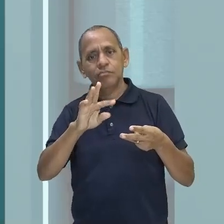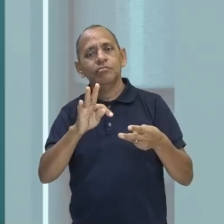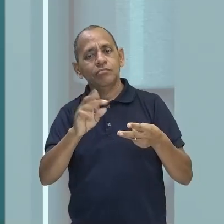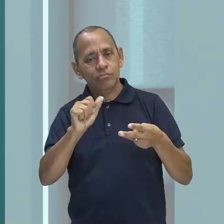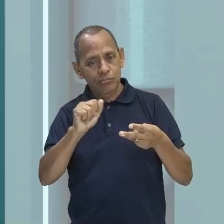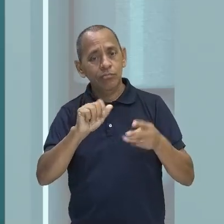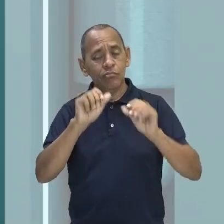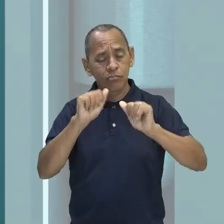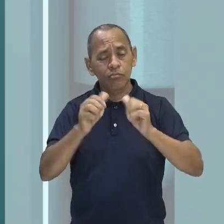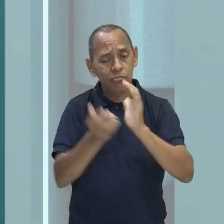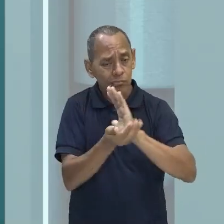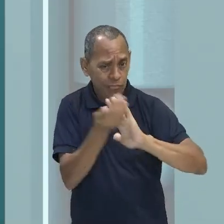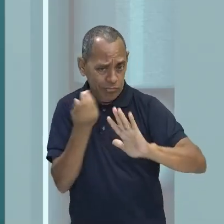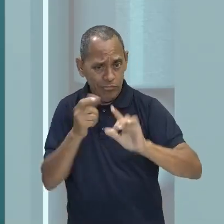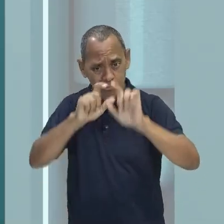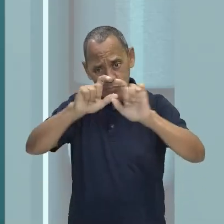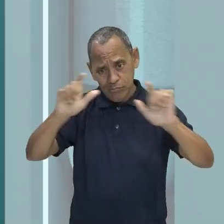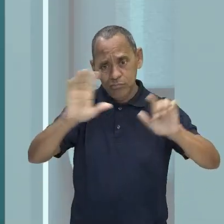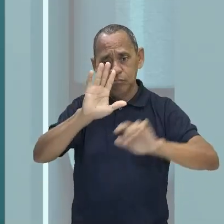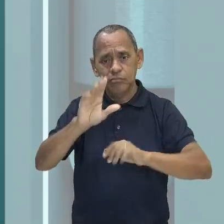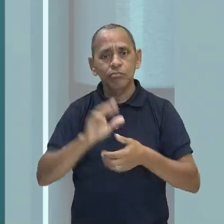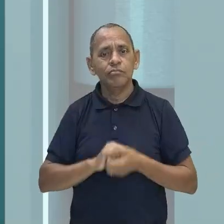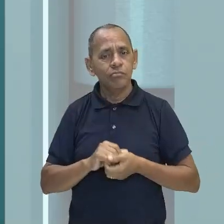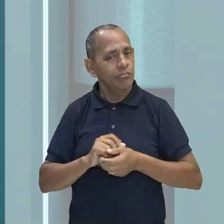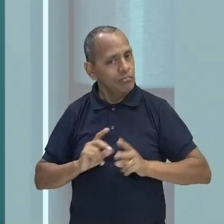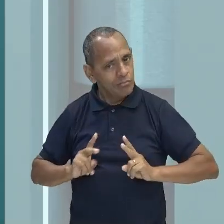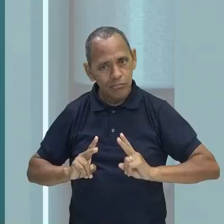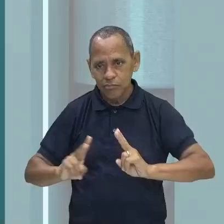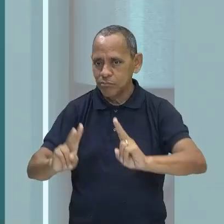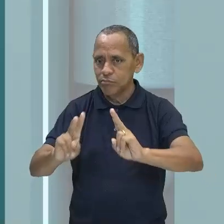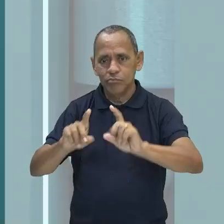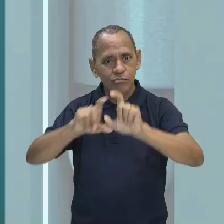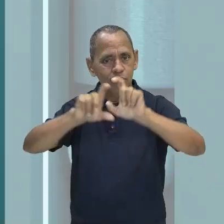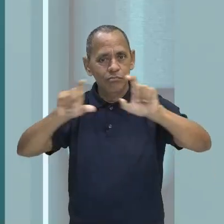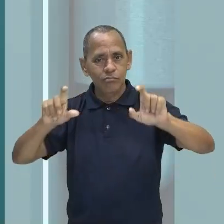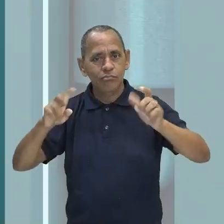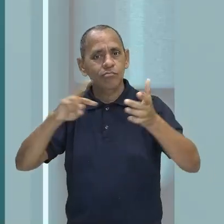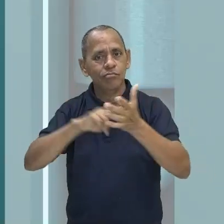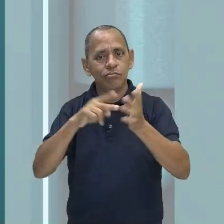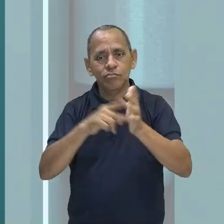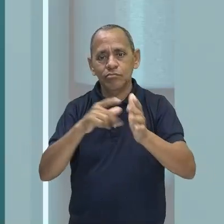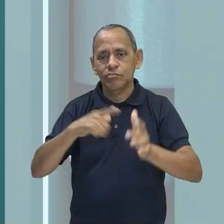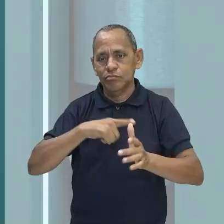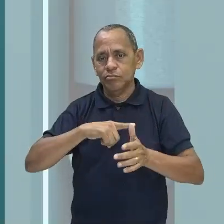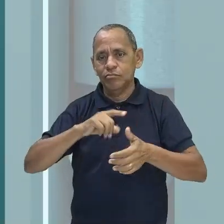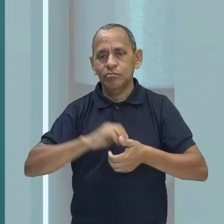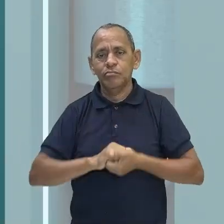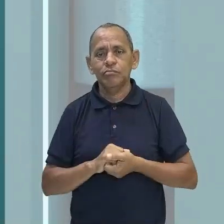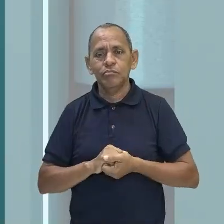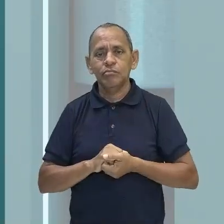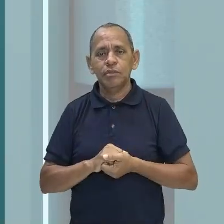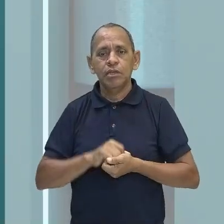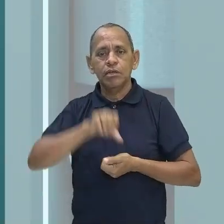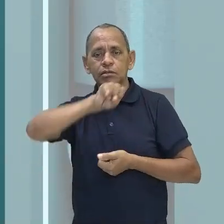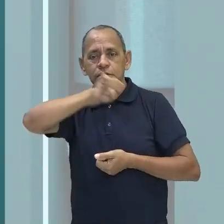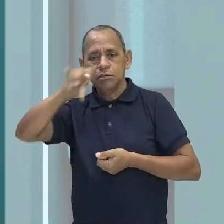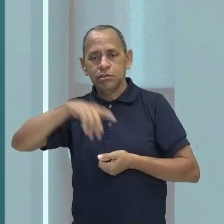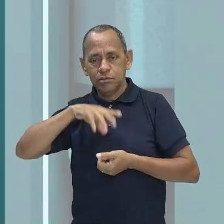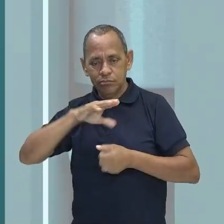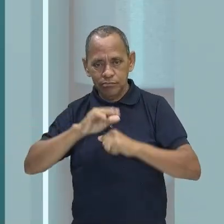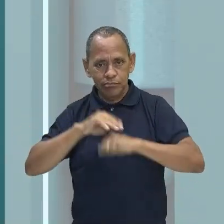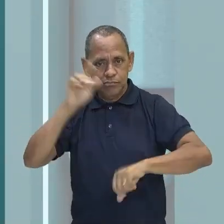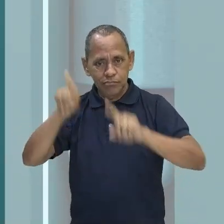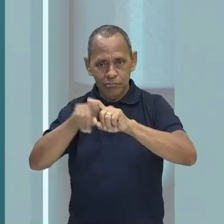termos acessórios, que a oração permanece com sentido. Porém, quanto mais informações eu colocar, por exemplo, quanto